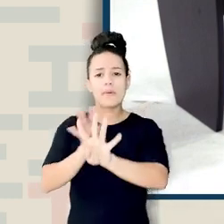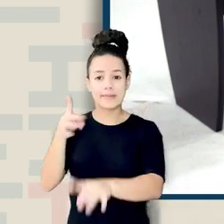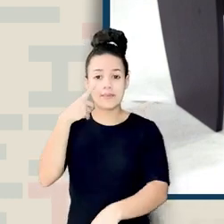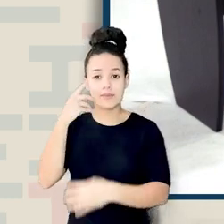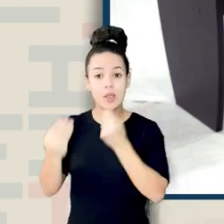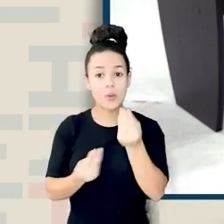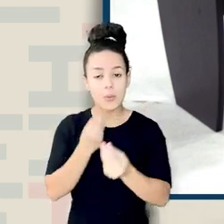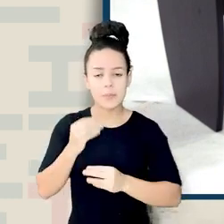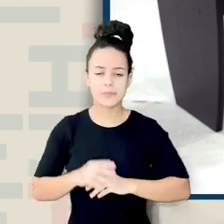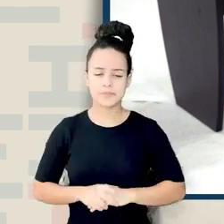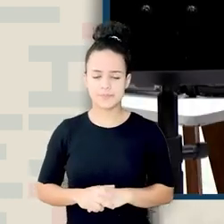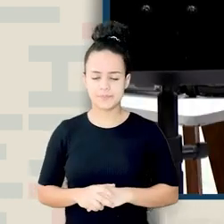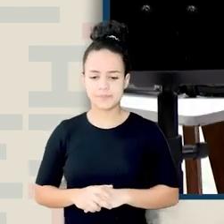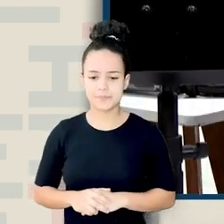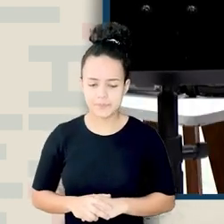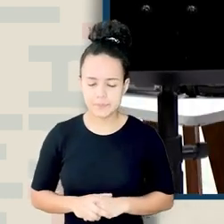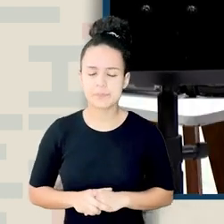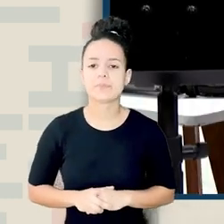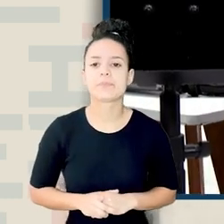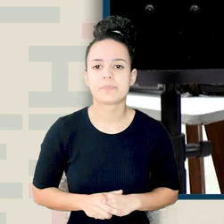ficou.